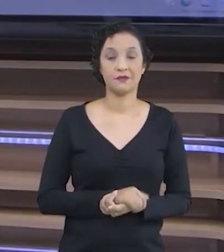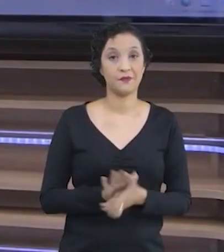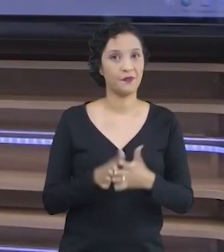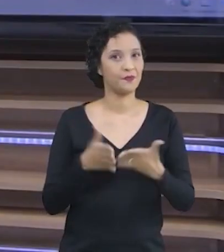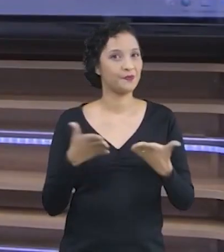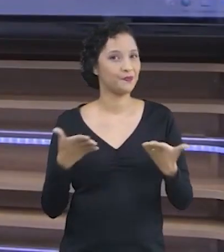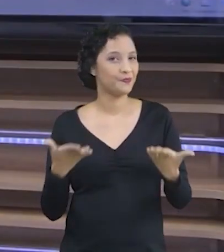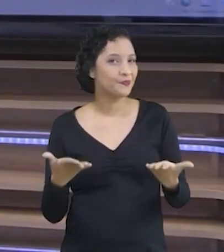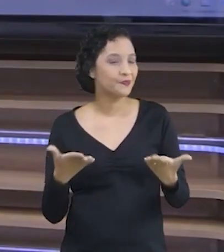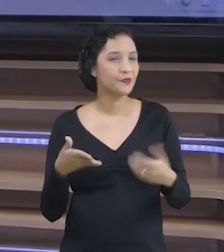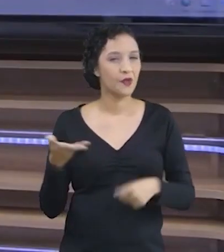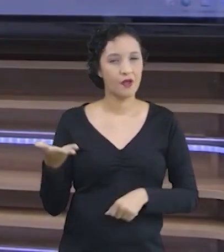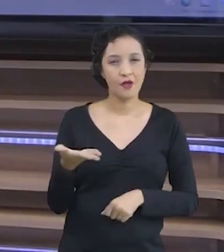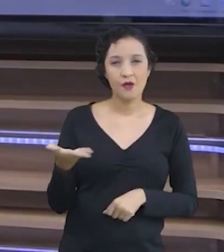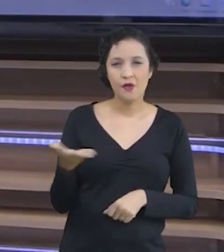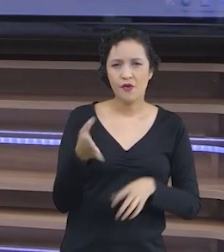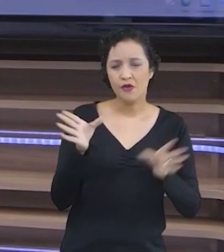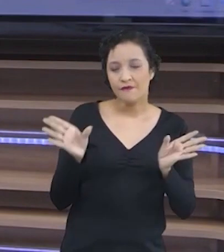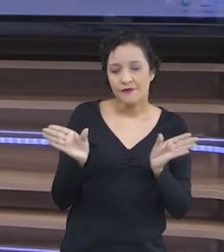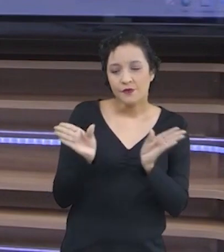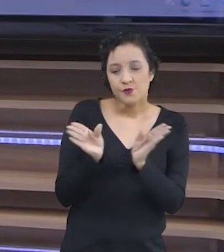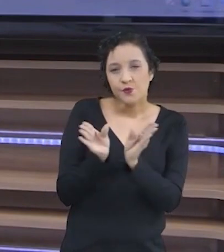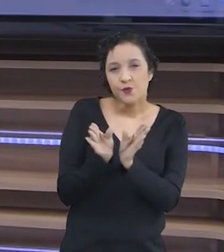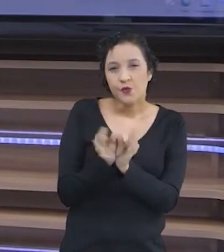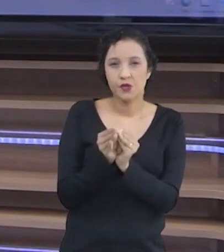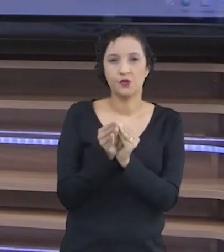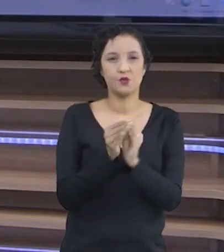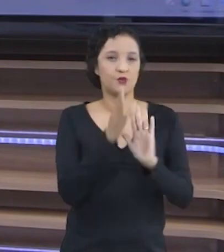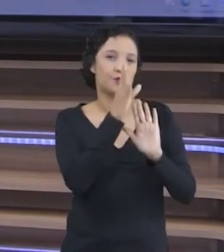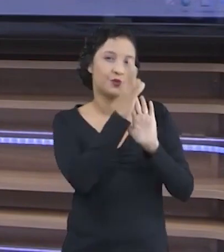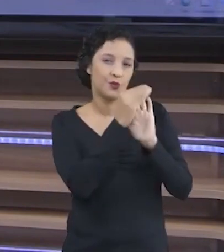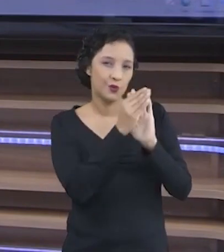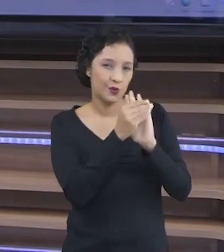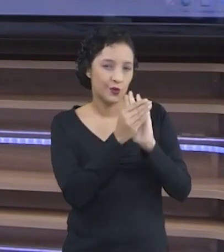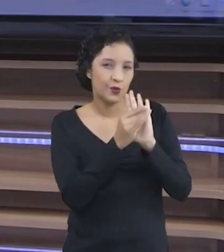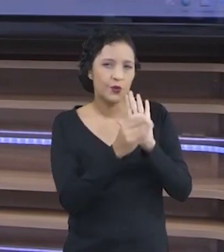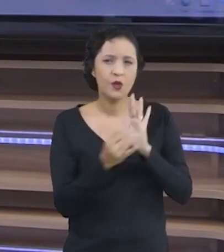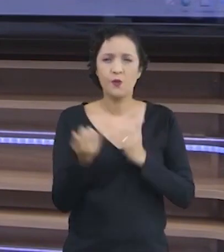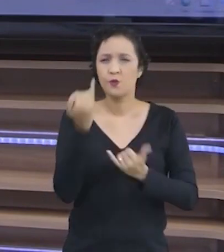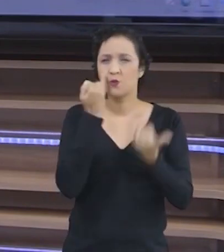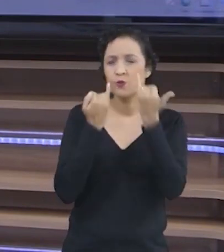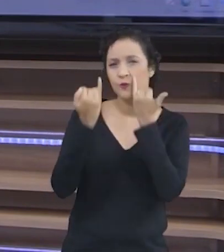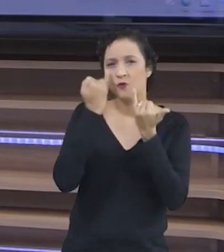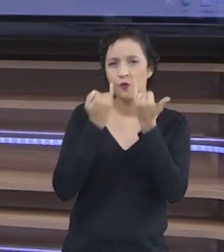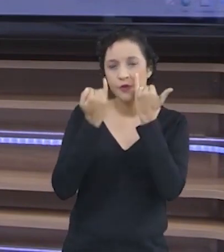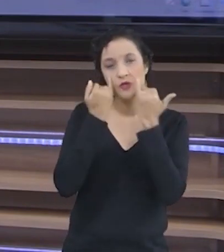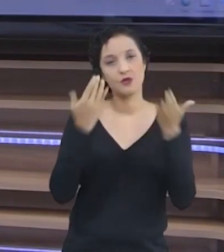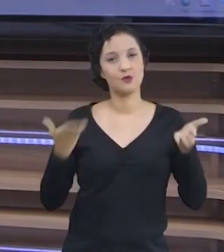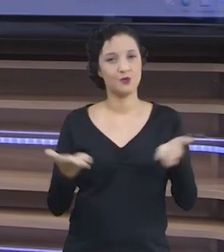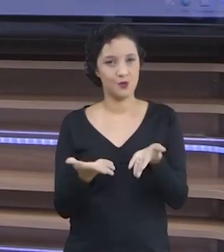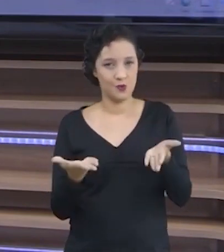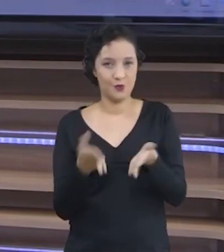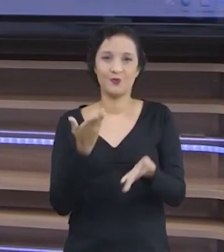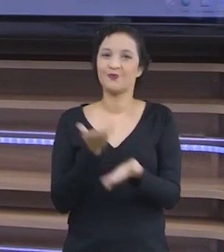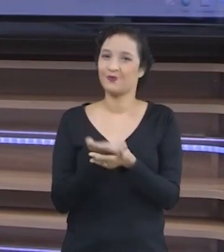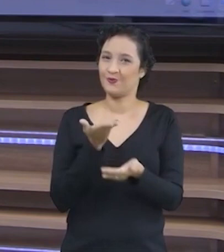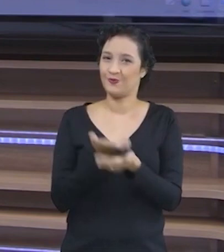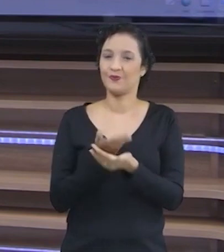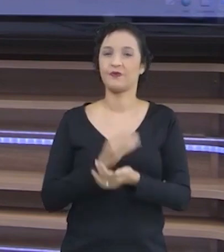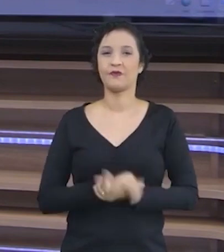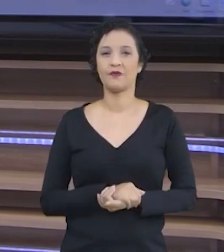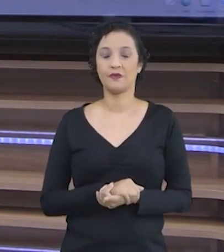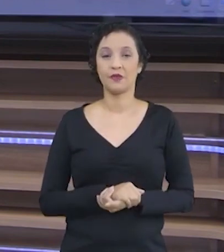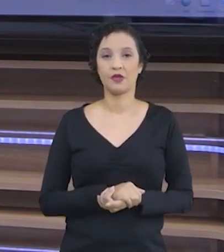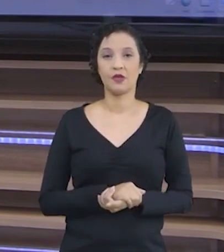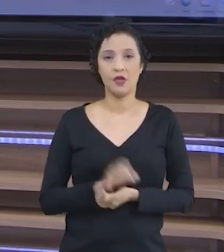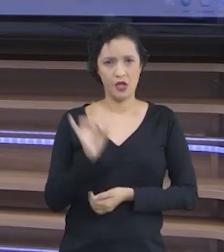Agora é esse momento da gente fazer um compilado de todas as informações que a gente aprendeu na aula de hoje. Gente, não é só na